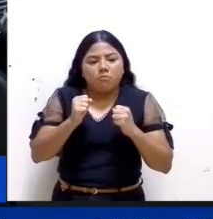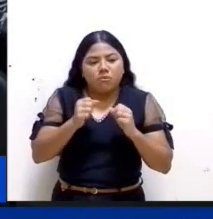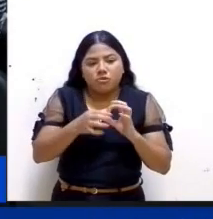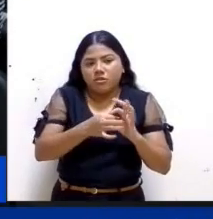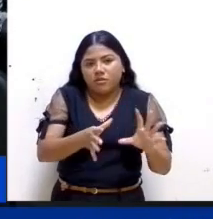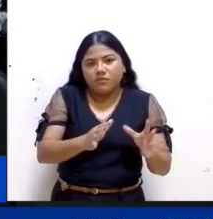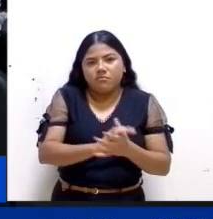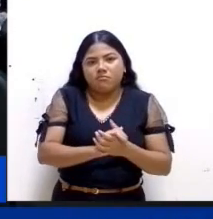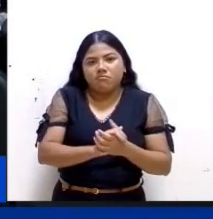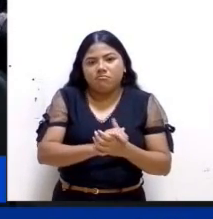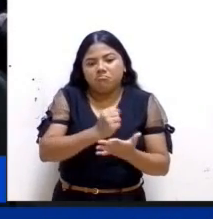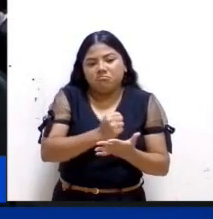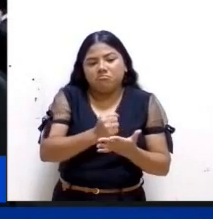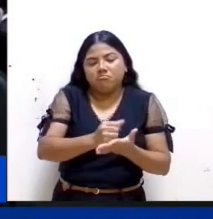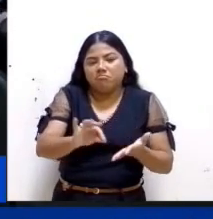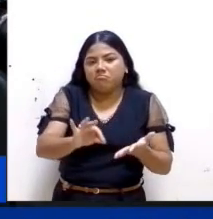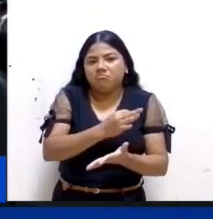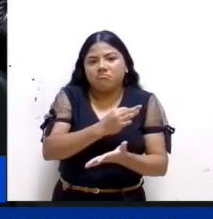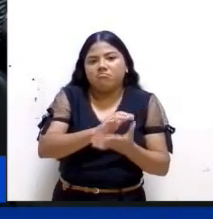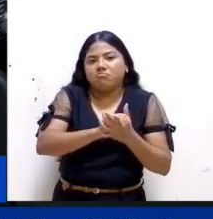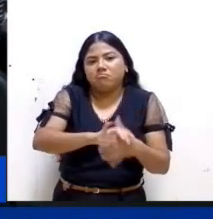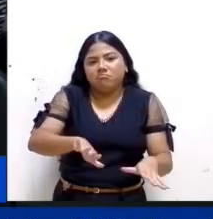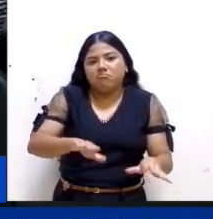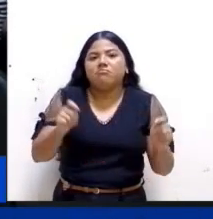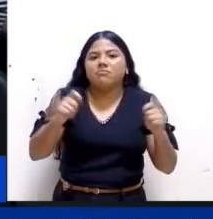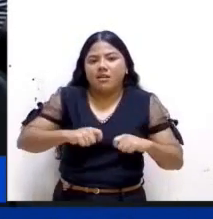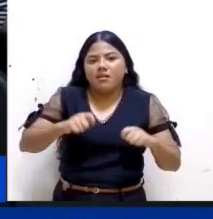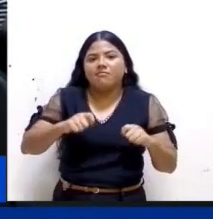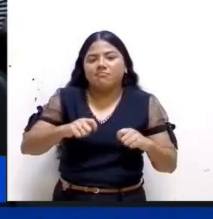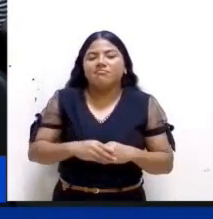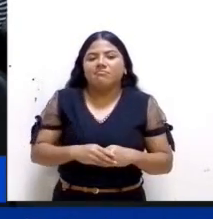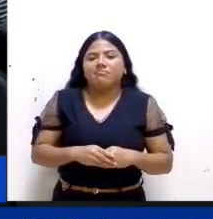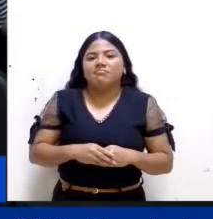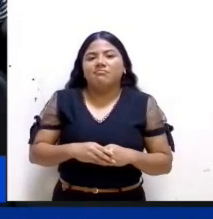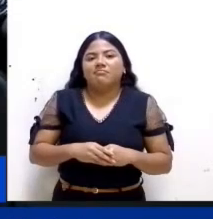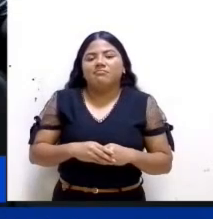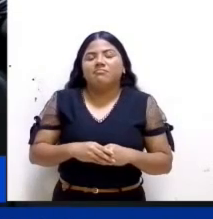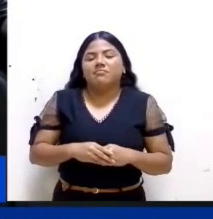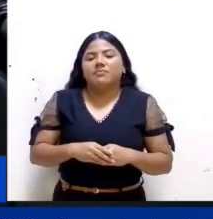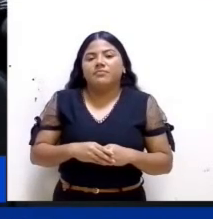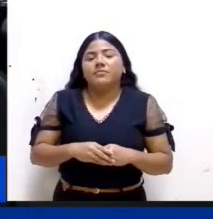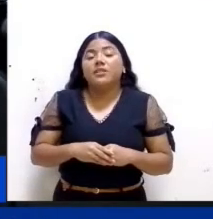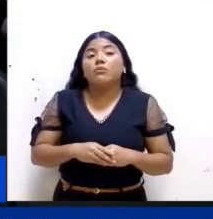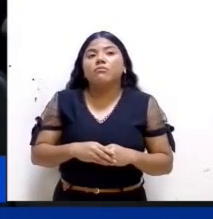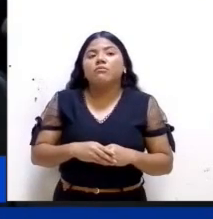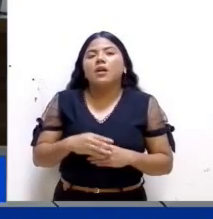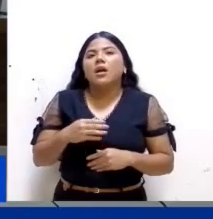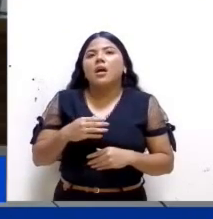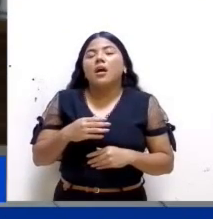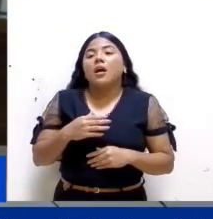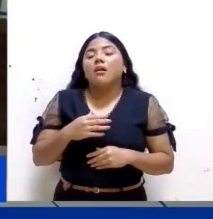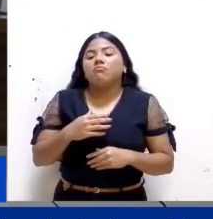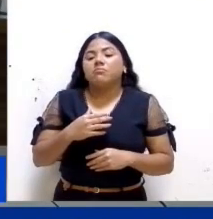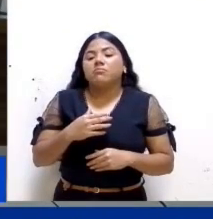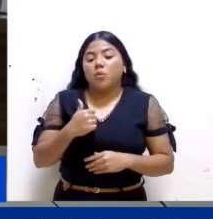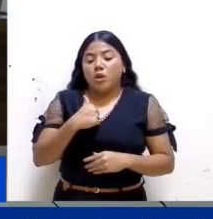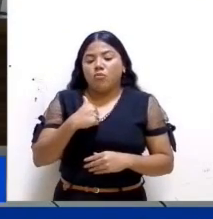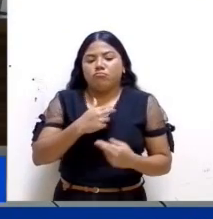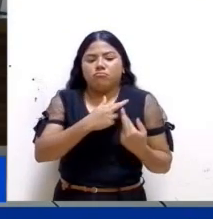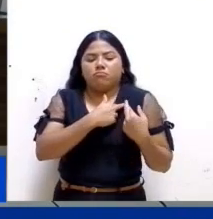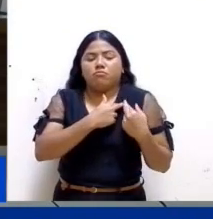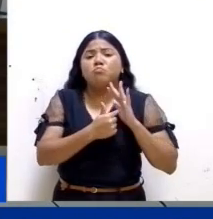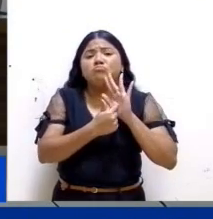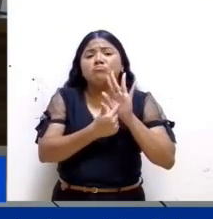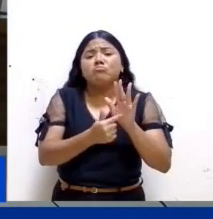Você está fazendo propaganda de divórcio? Eu não estou gostando do rumo dessa conversa. Não é isso. Eu só estou te mostrando que, assim como